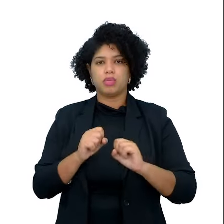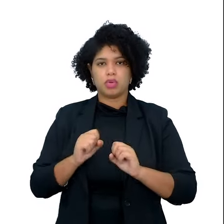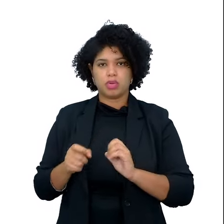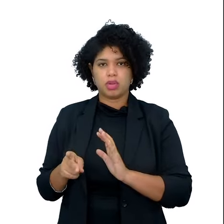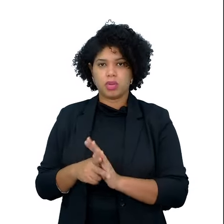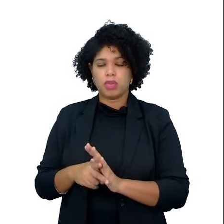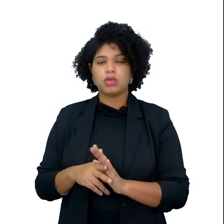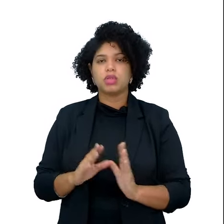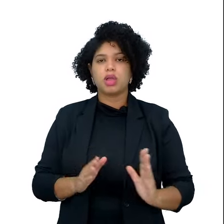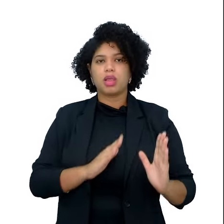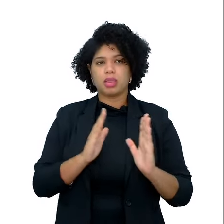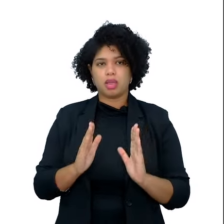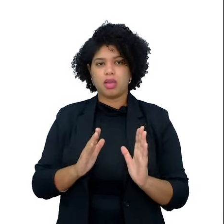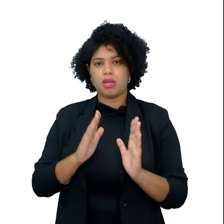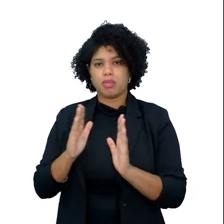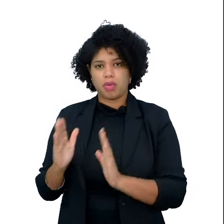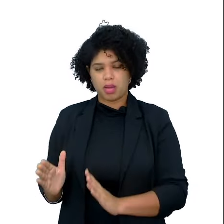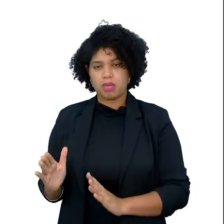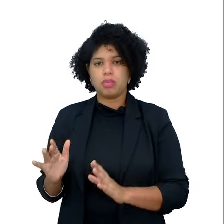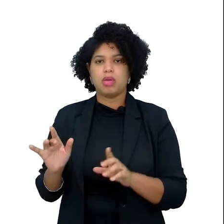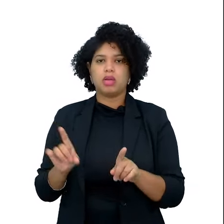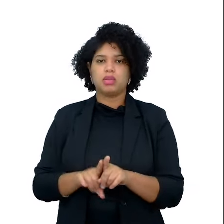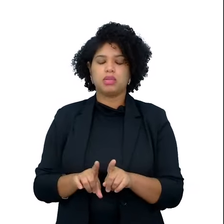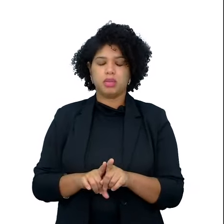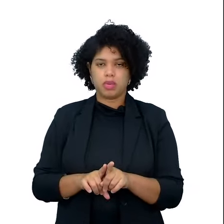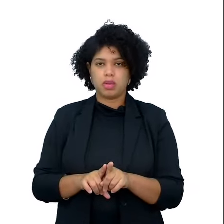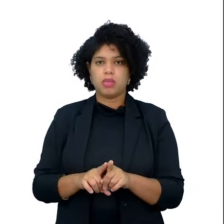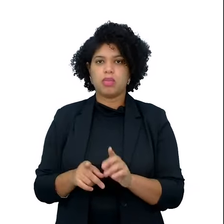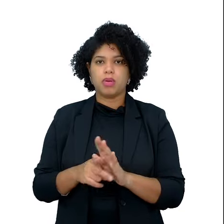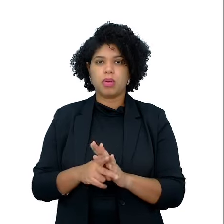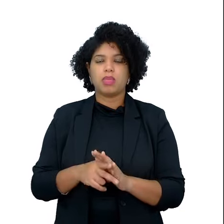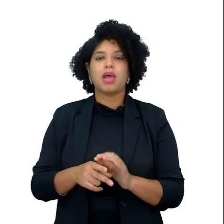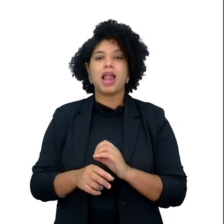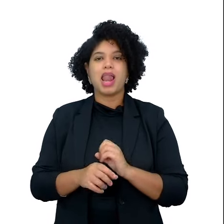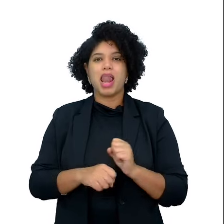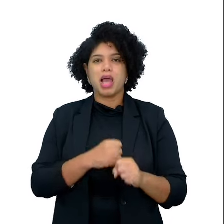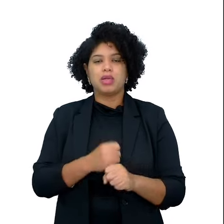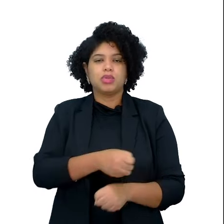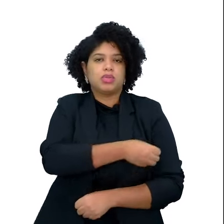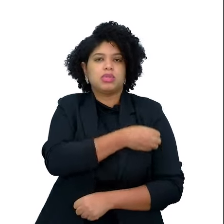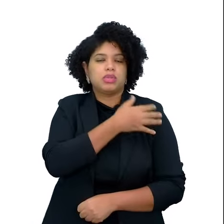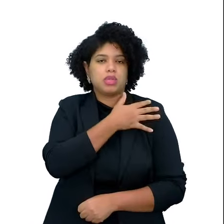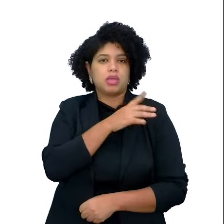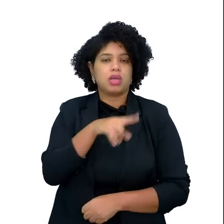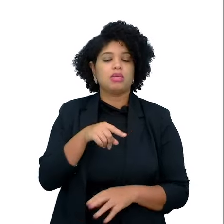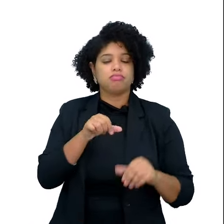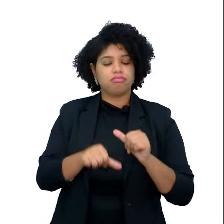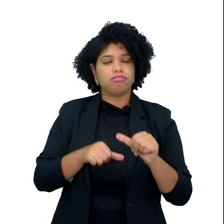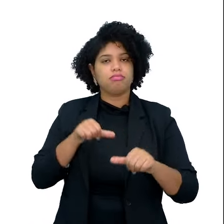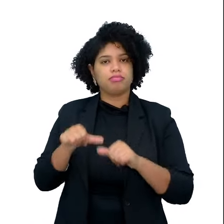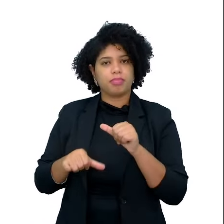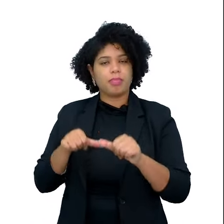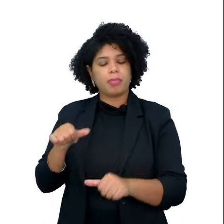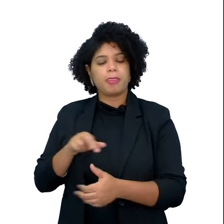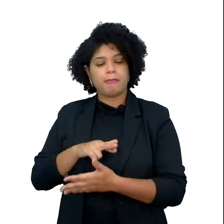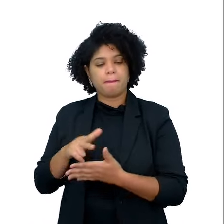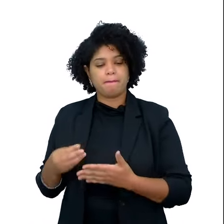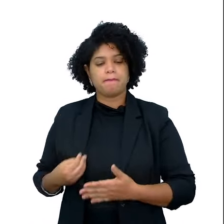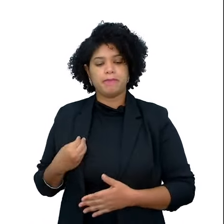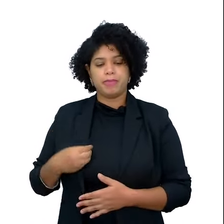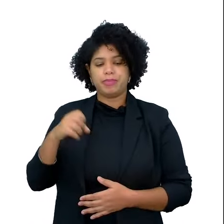de etapa quanto a de ano e série, que é sobre as mudanças que aconteceram,